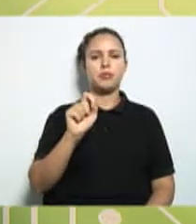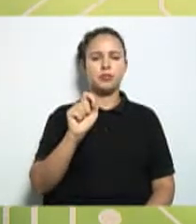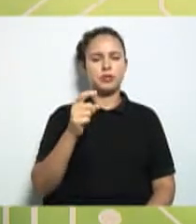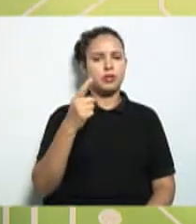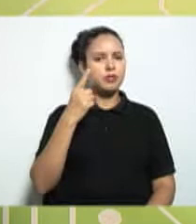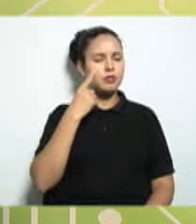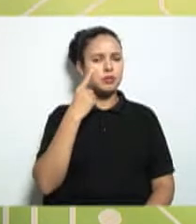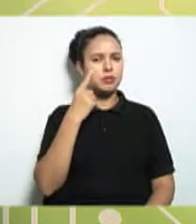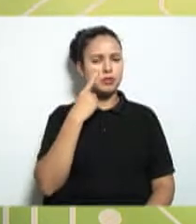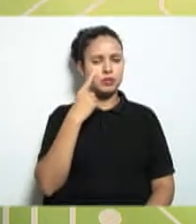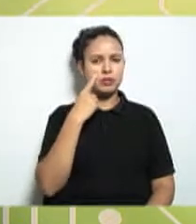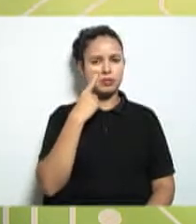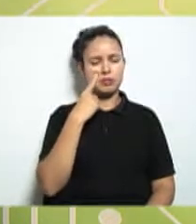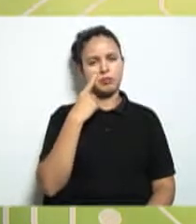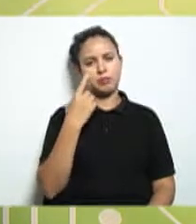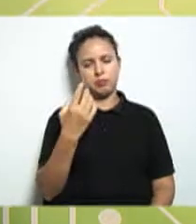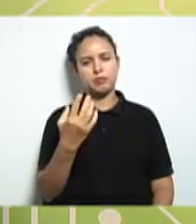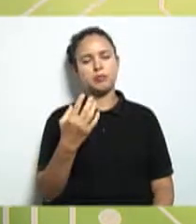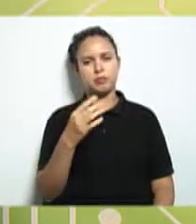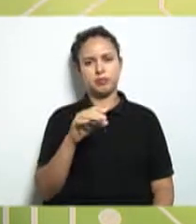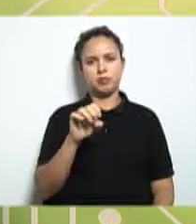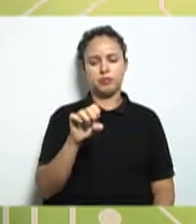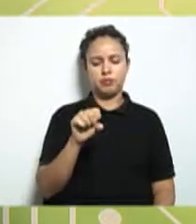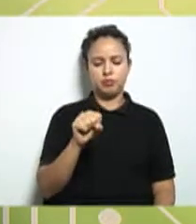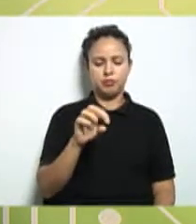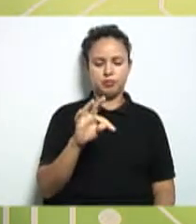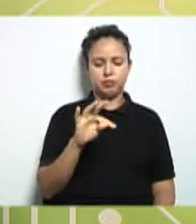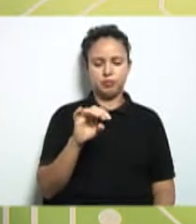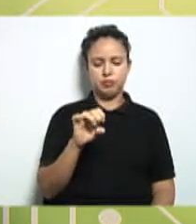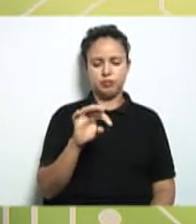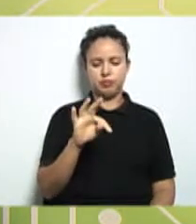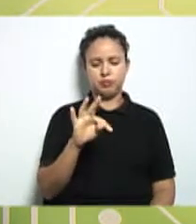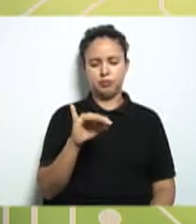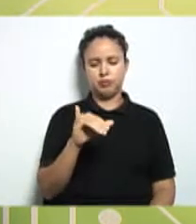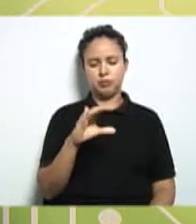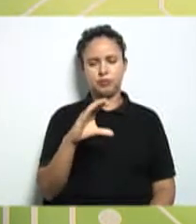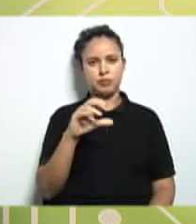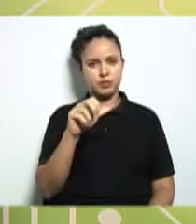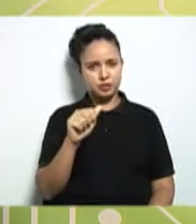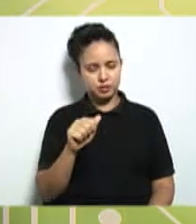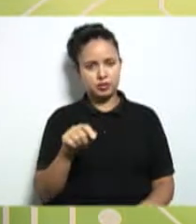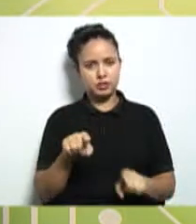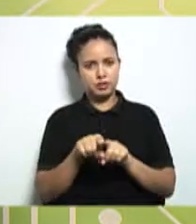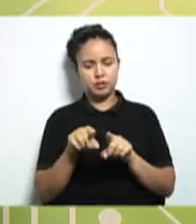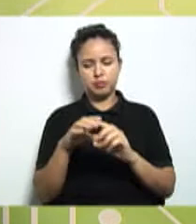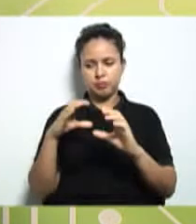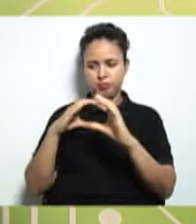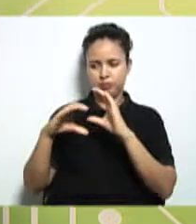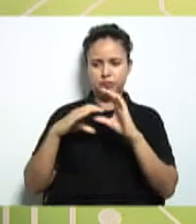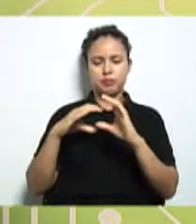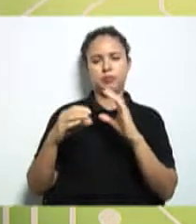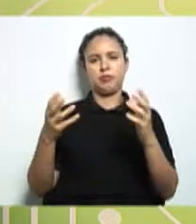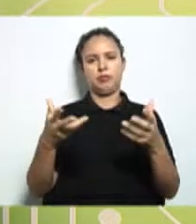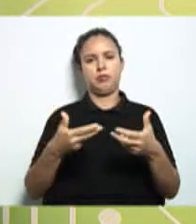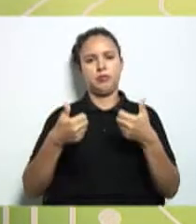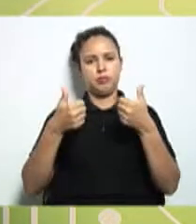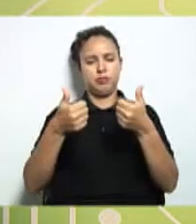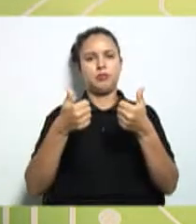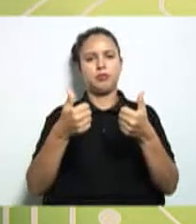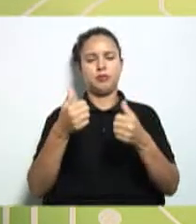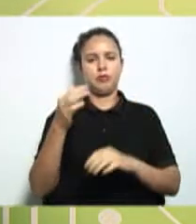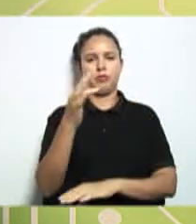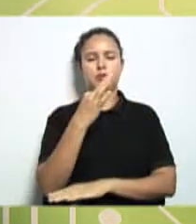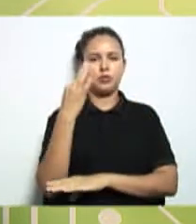ver uma questão estética, né? Aprende a se comunicar de uma forma